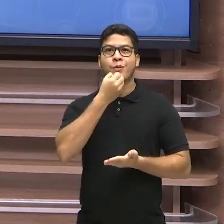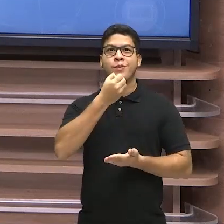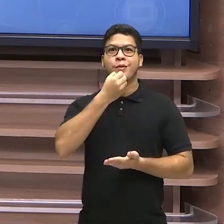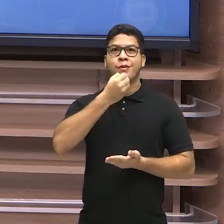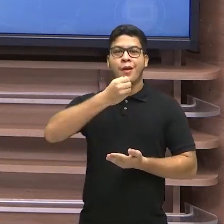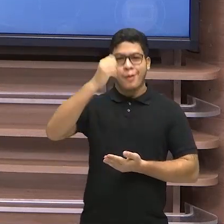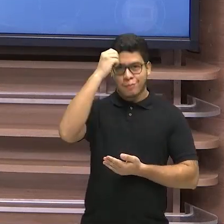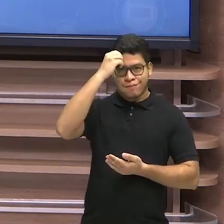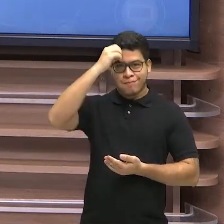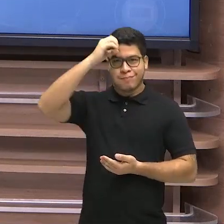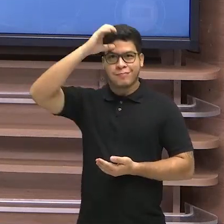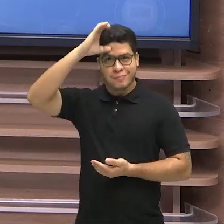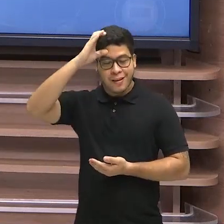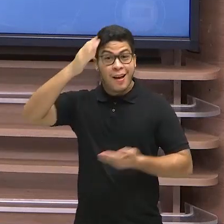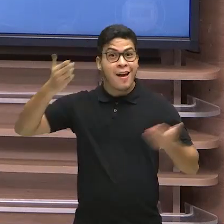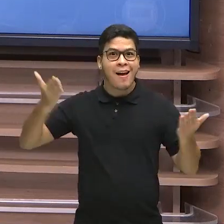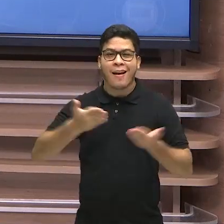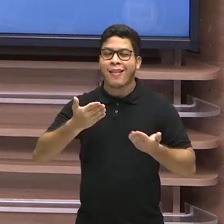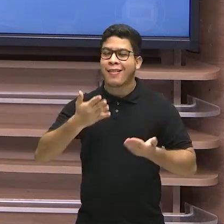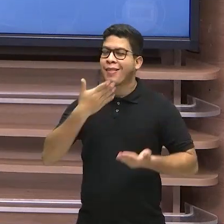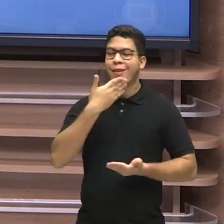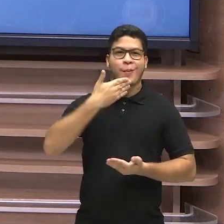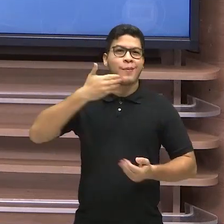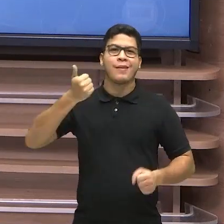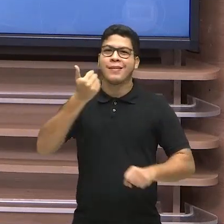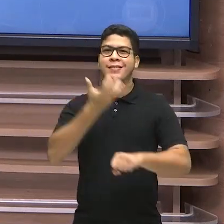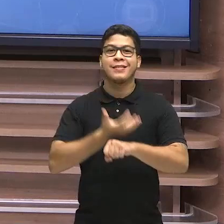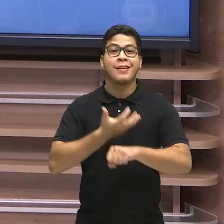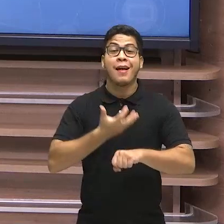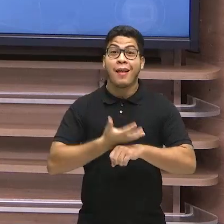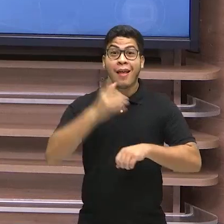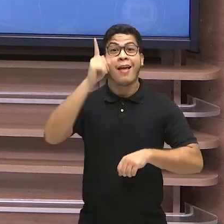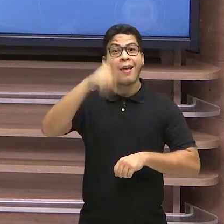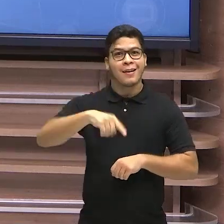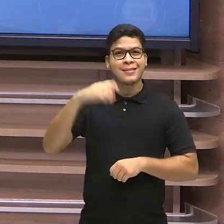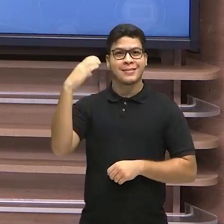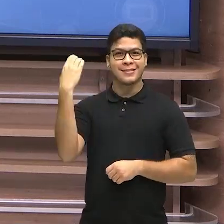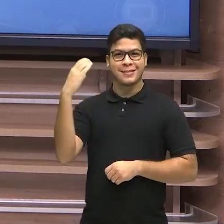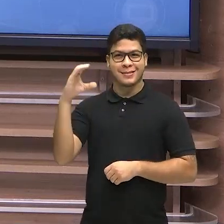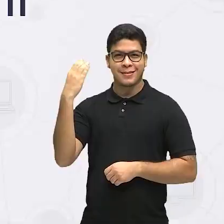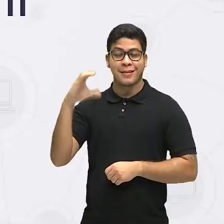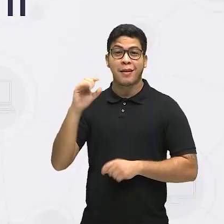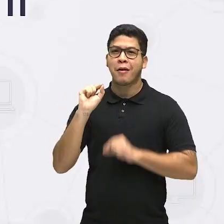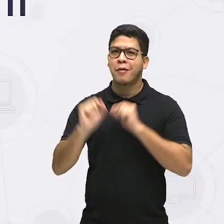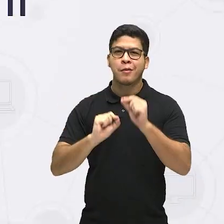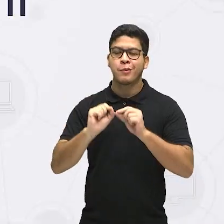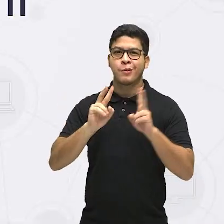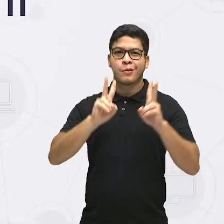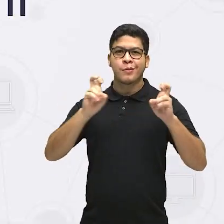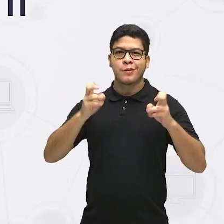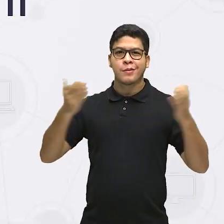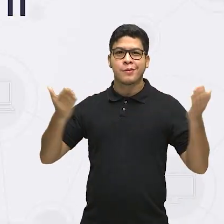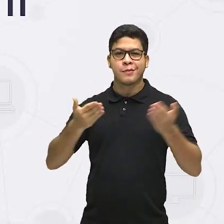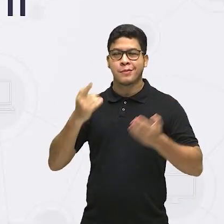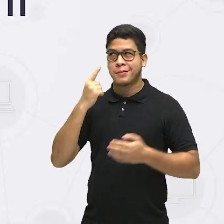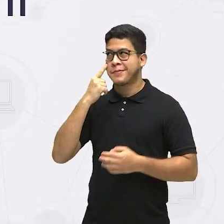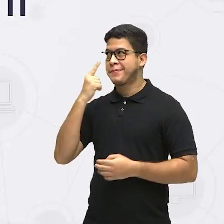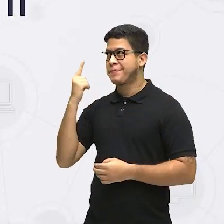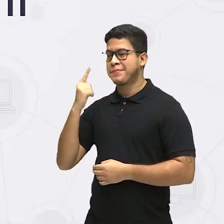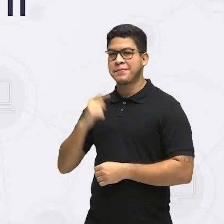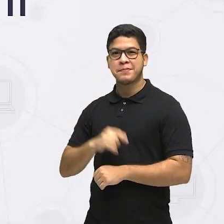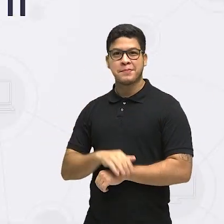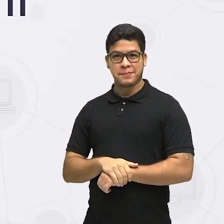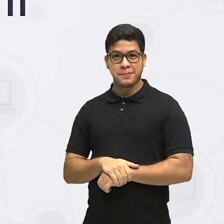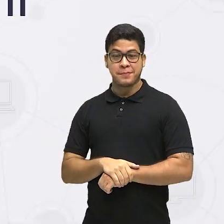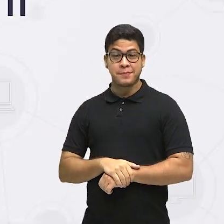conhecimento lógico da melhor disciplina que existe, que é ciências. Então, vamos ver qual é o tema da aula de hoje? Olha só, a nossa aula